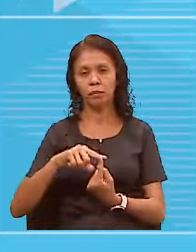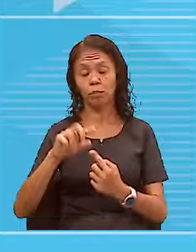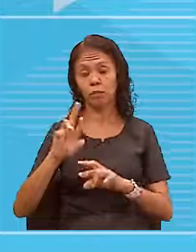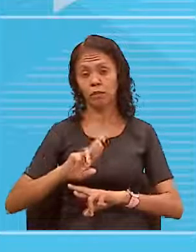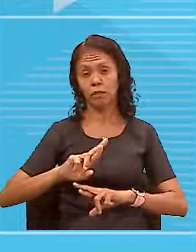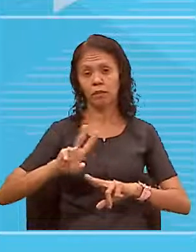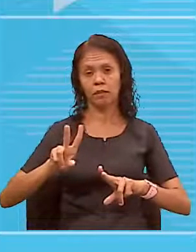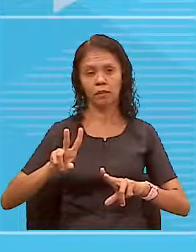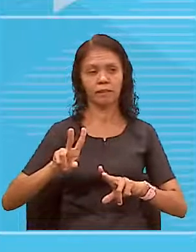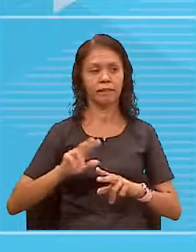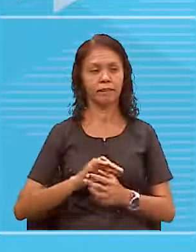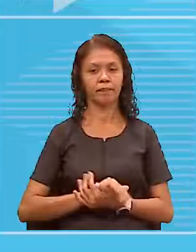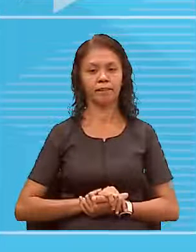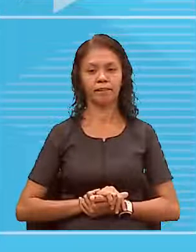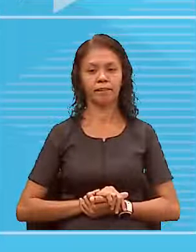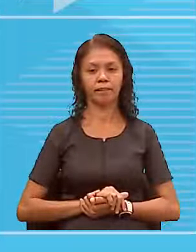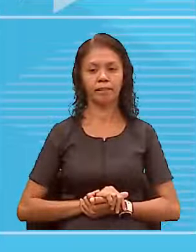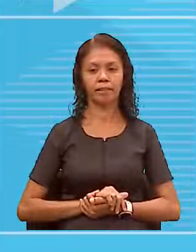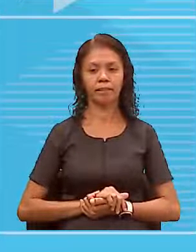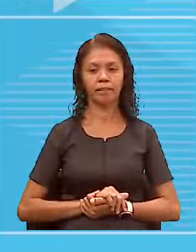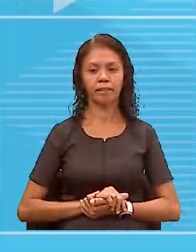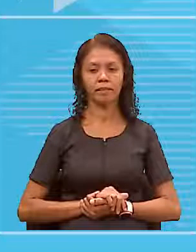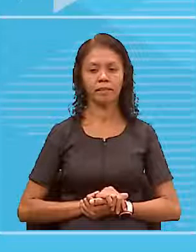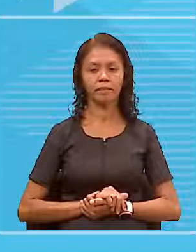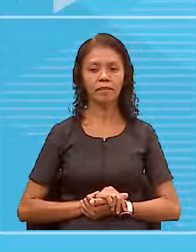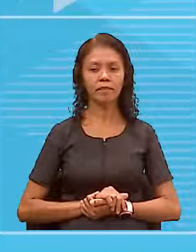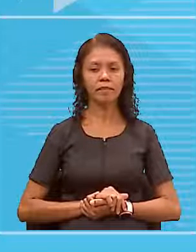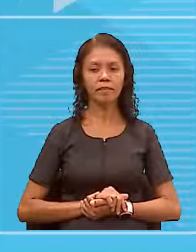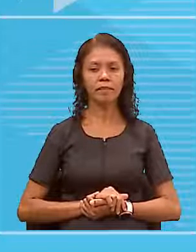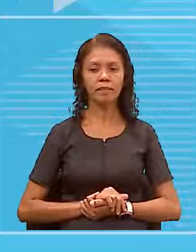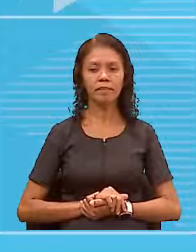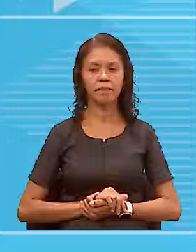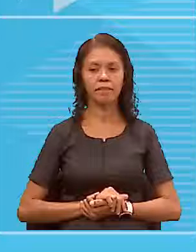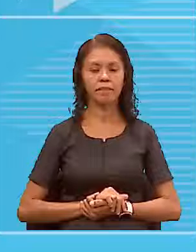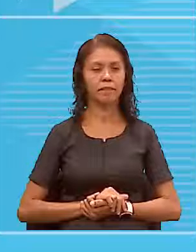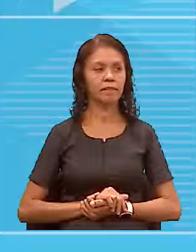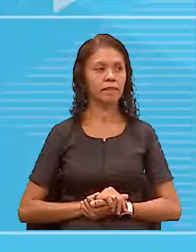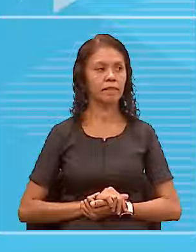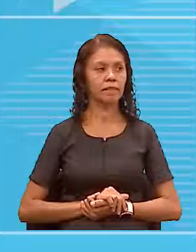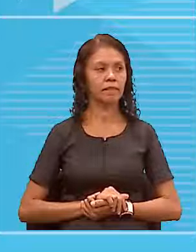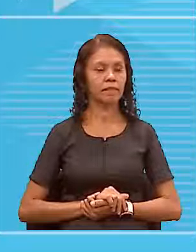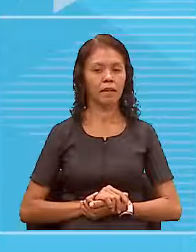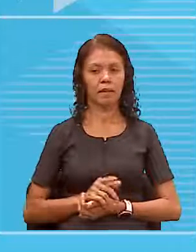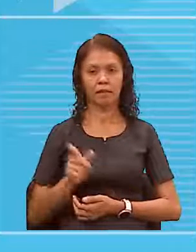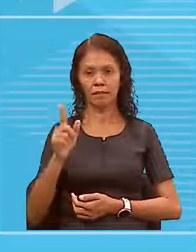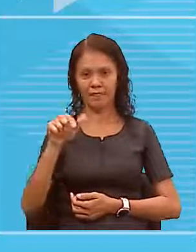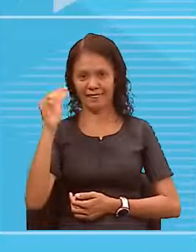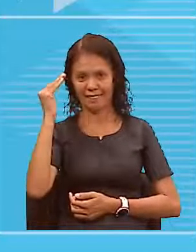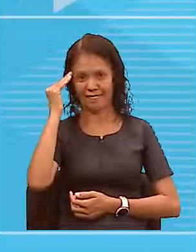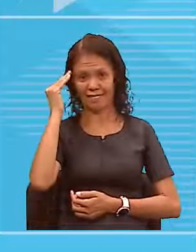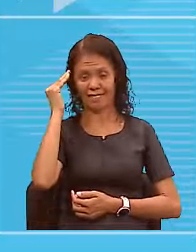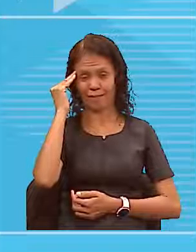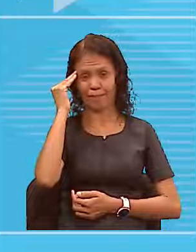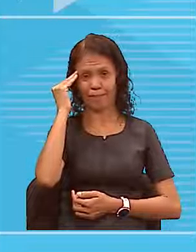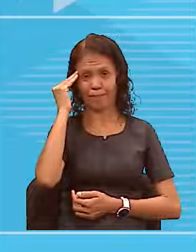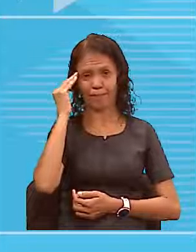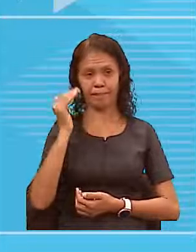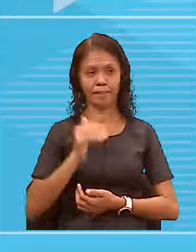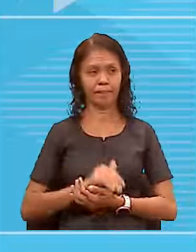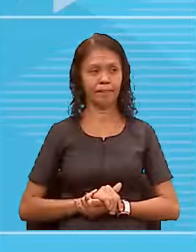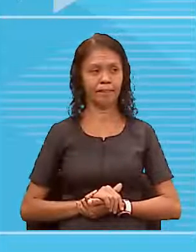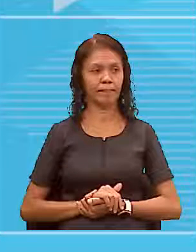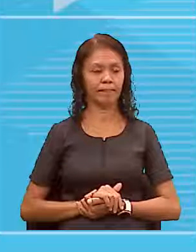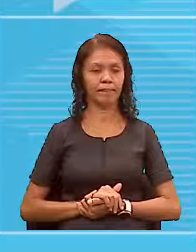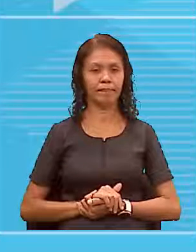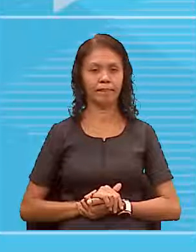diferente, certo? Uma forma diferente. Deu para entender, meu amado aluno? Então,